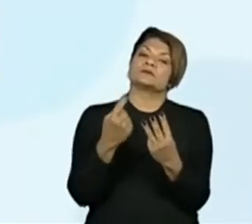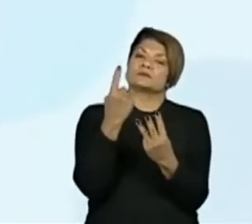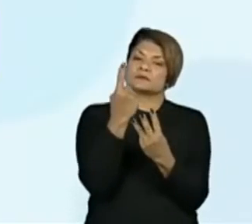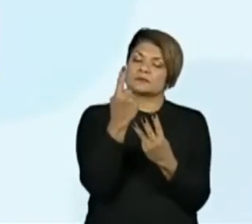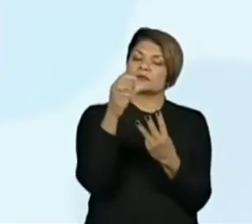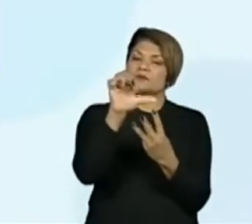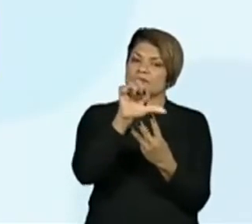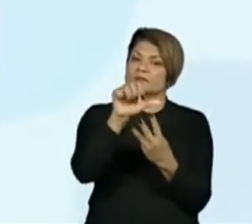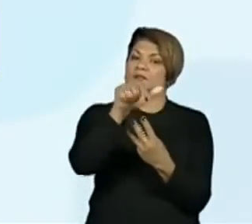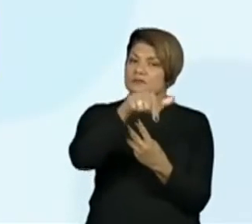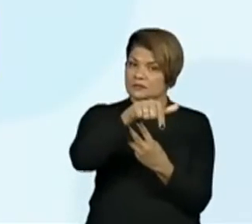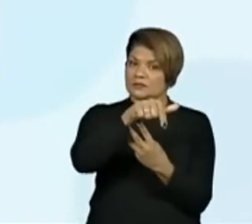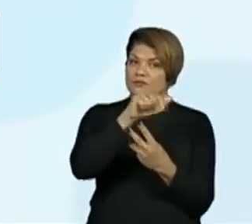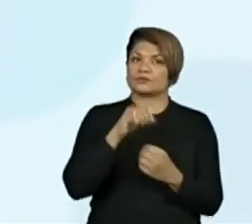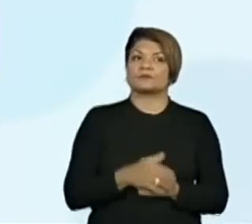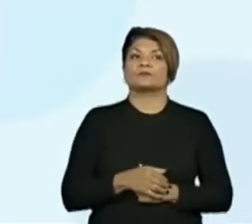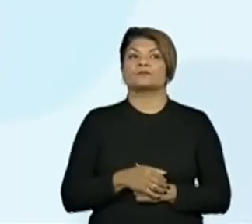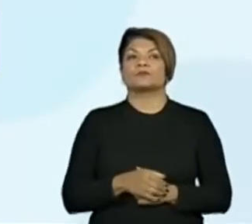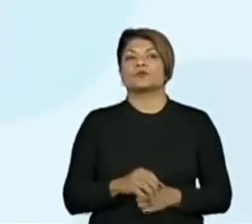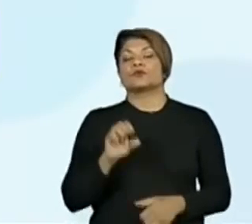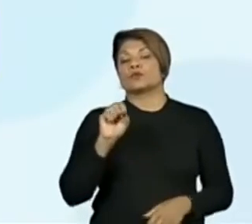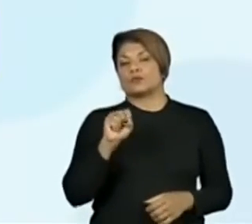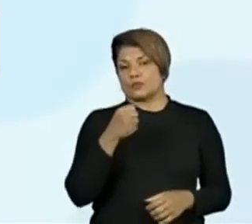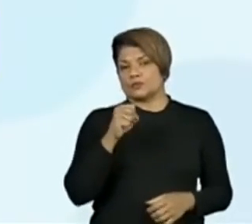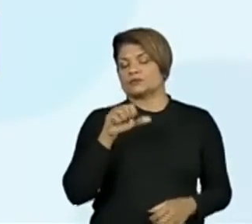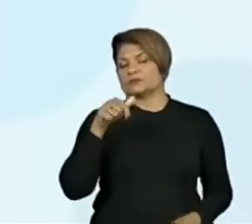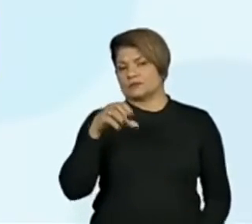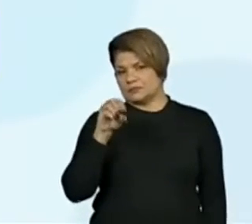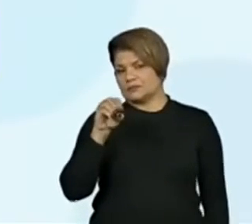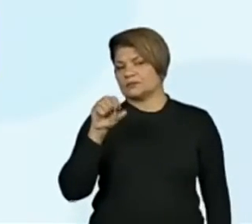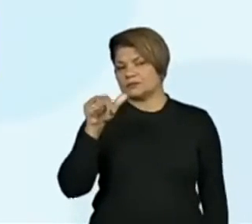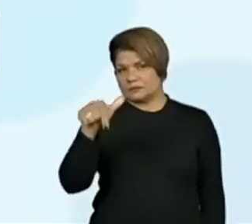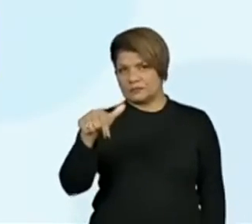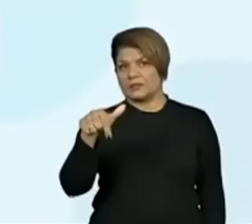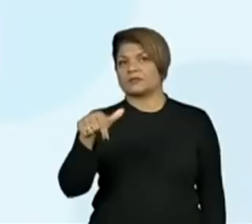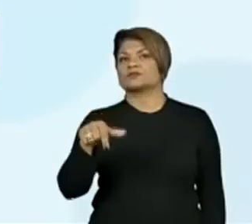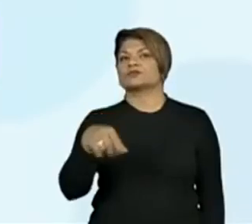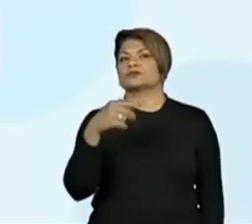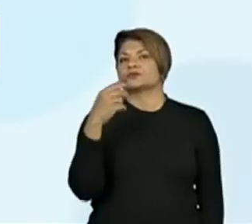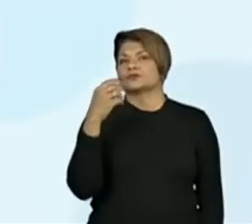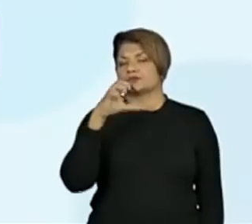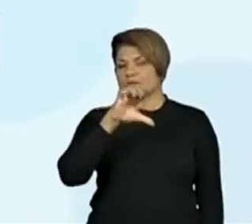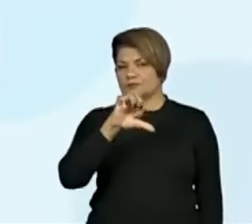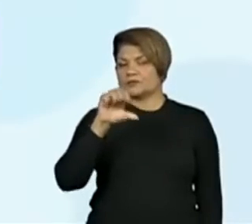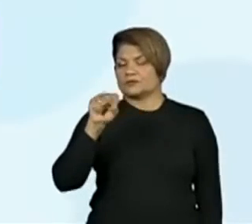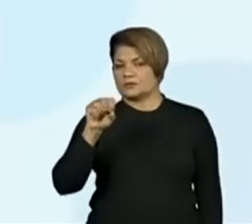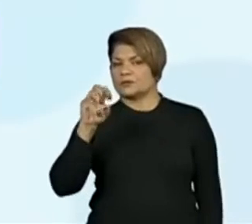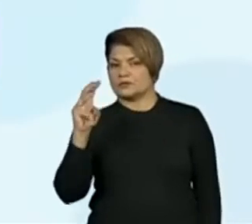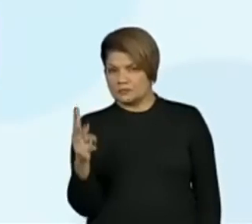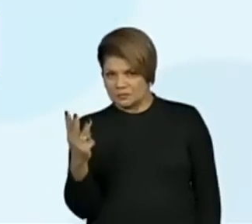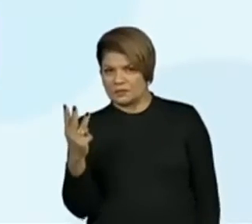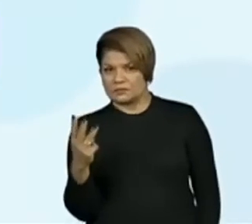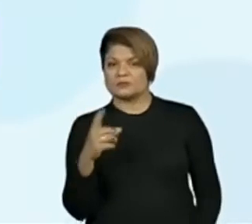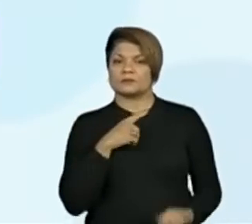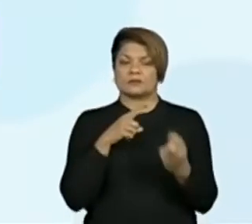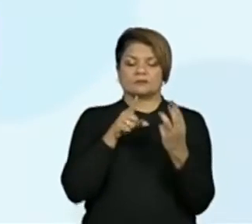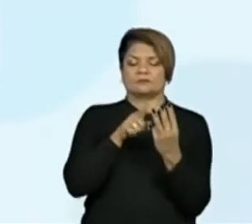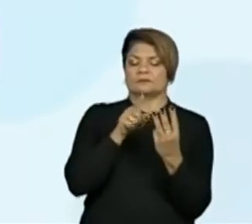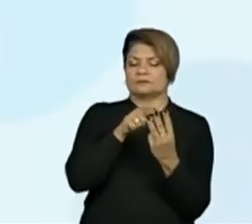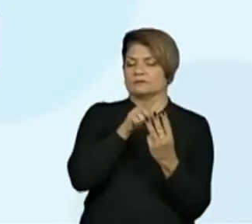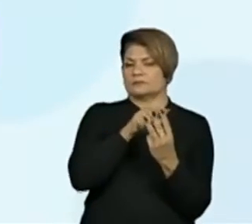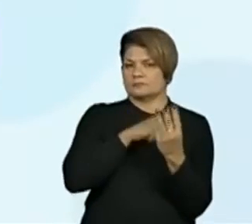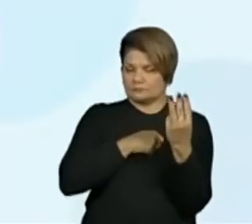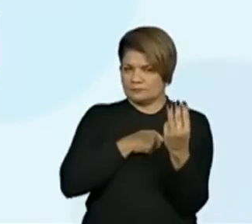número 807 e no número 983, nós também temos 3